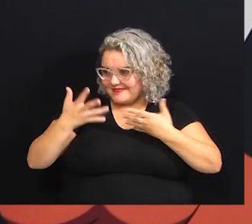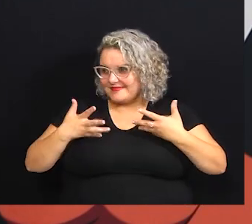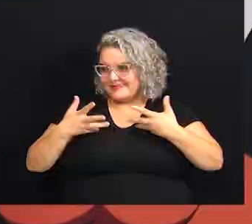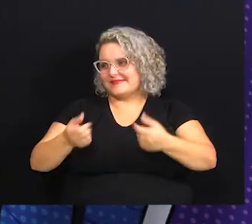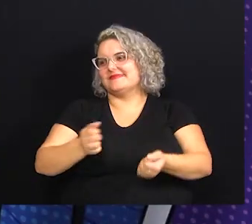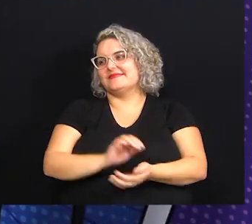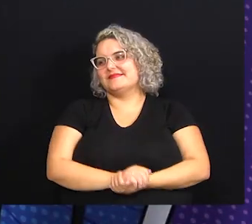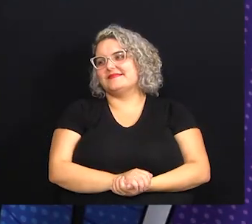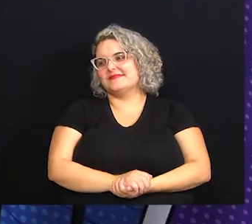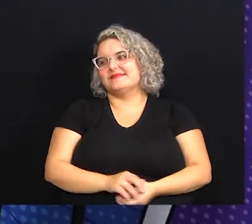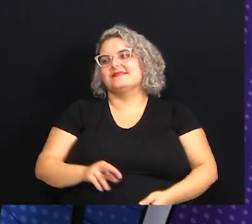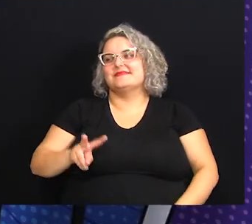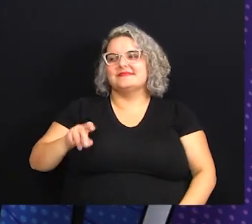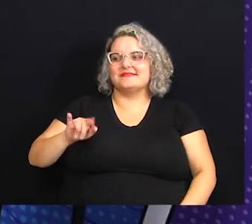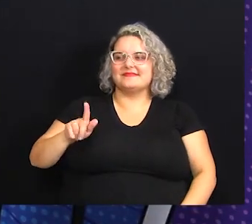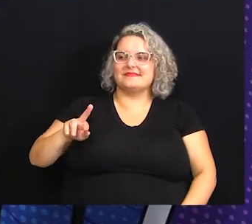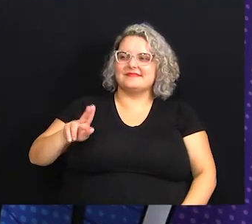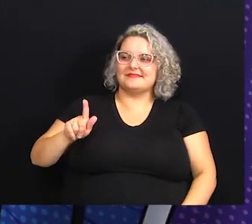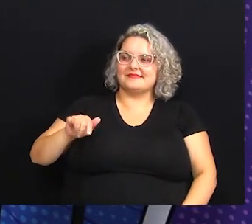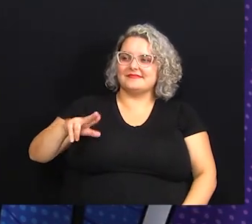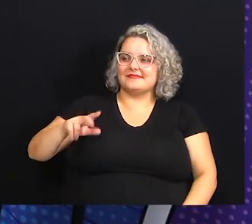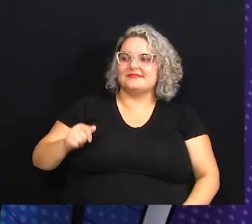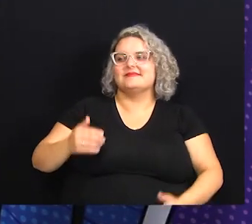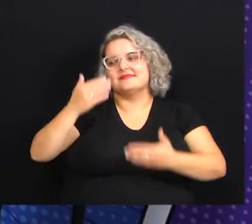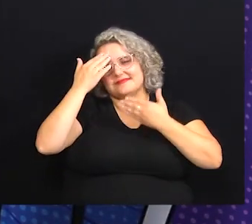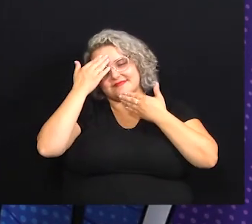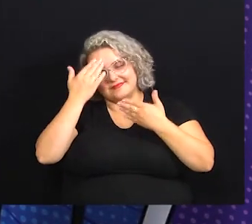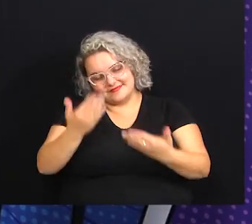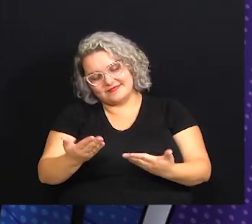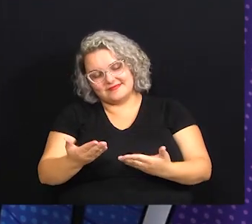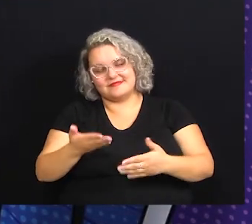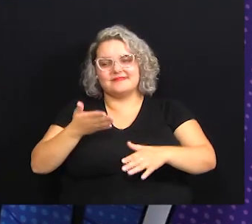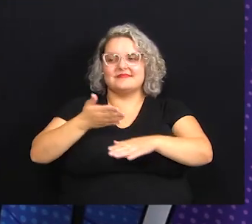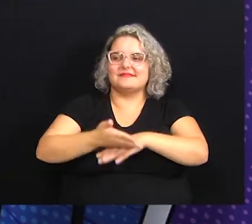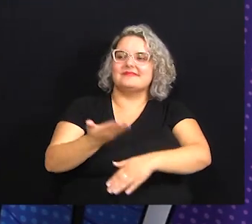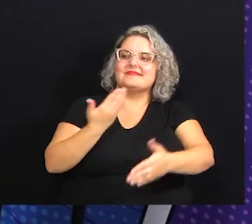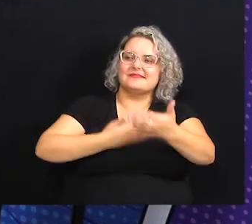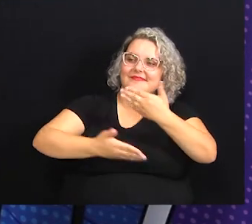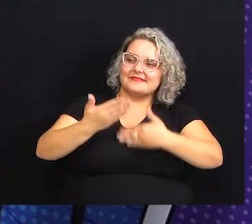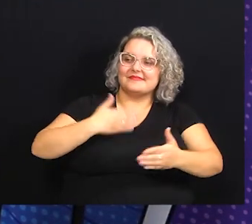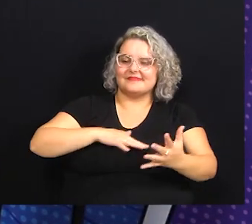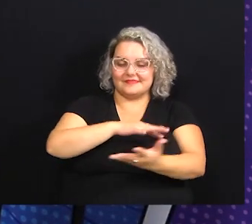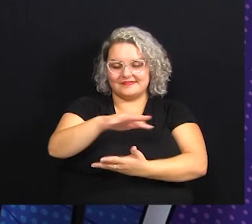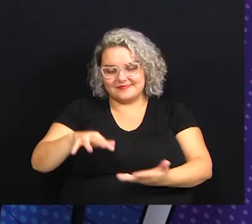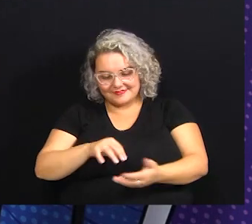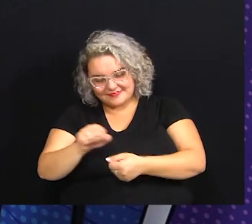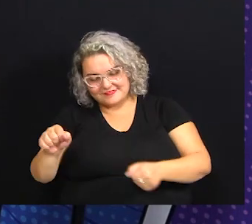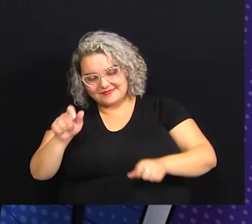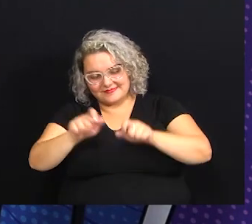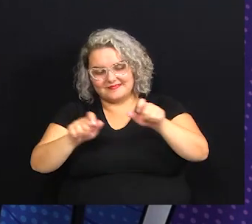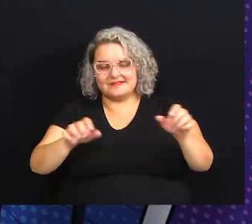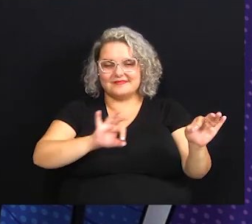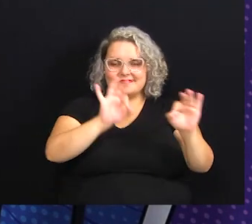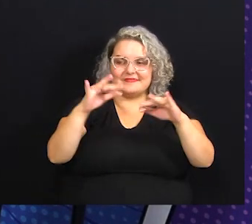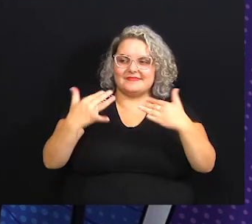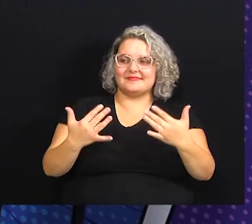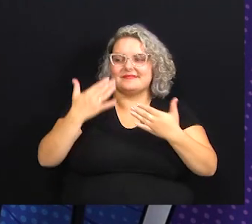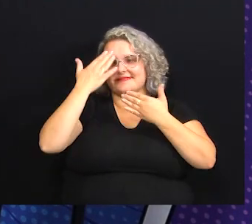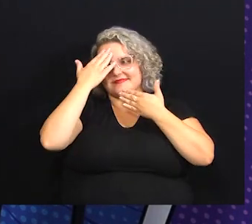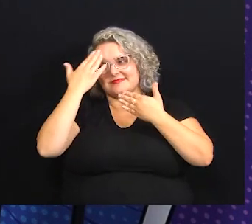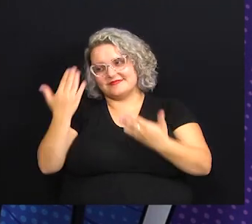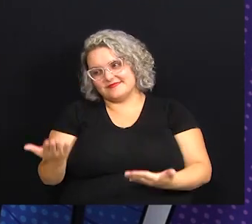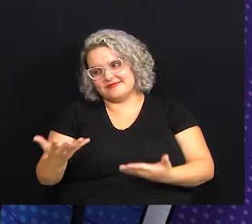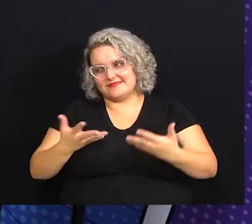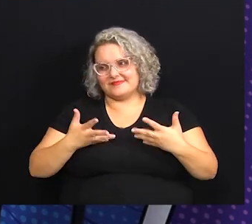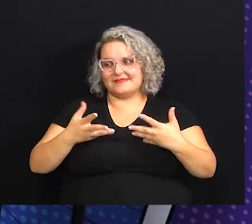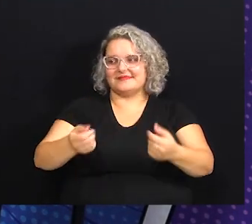agradeço o convite. Virgínia, muito obrigado pela participação e dividir sua história aqui com o pessoal do Universo Épico. Muito